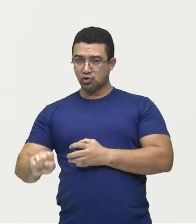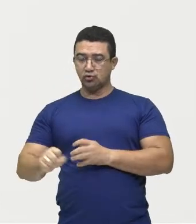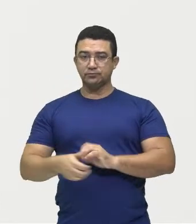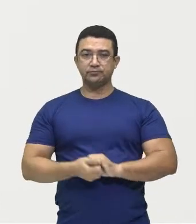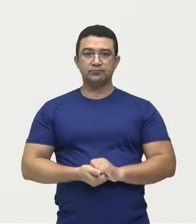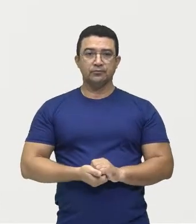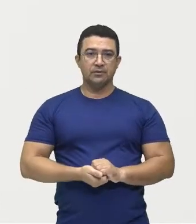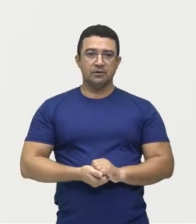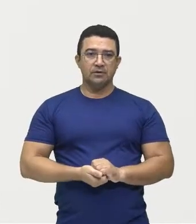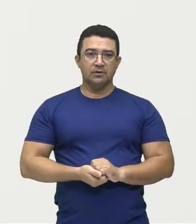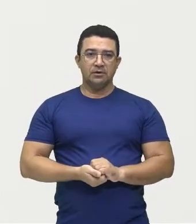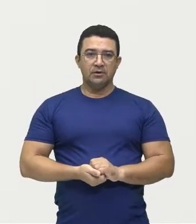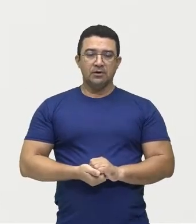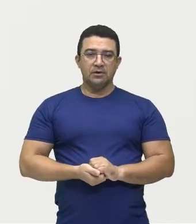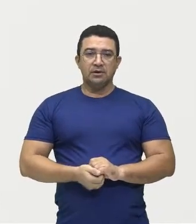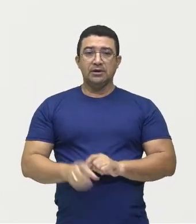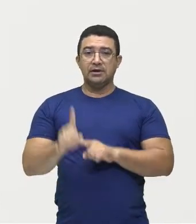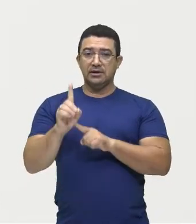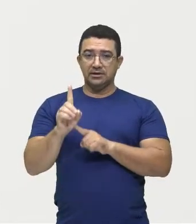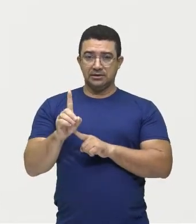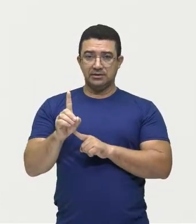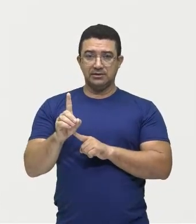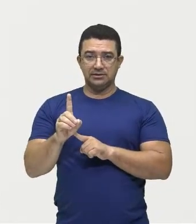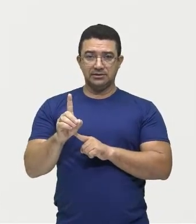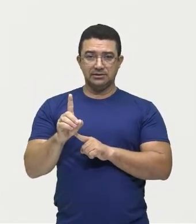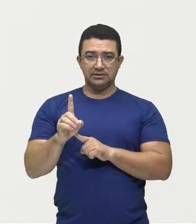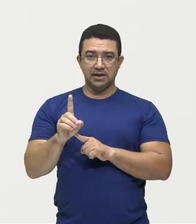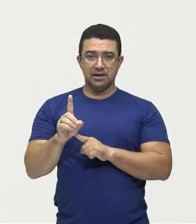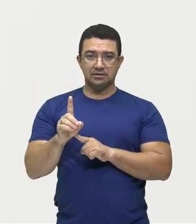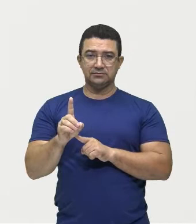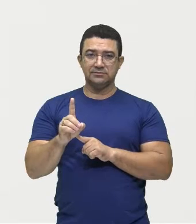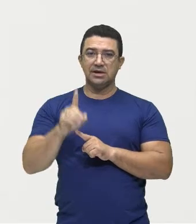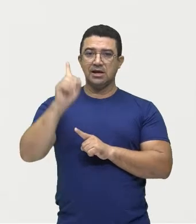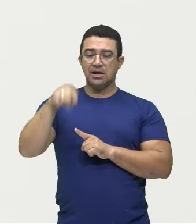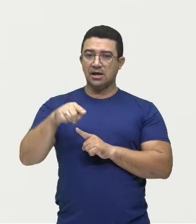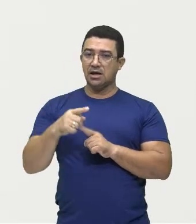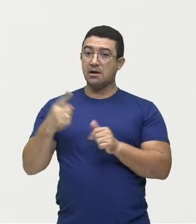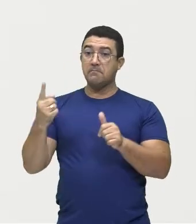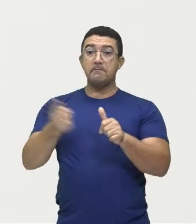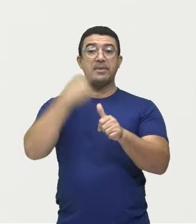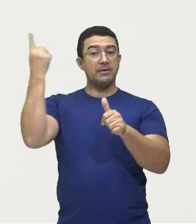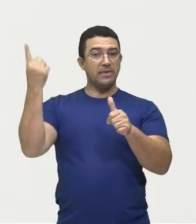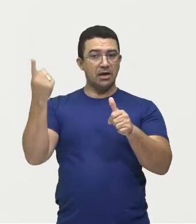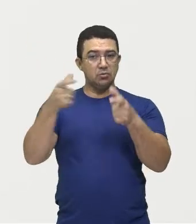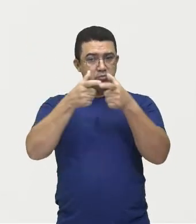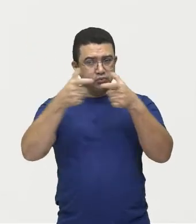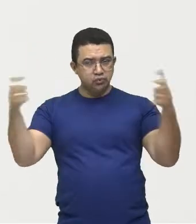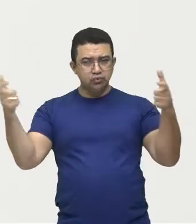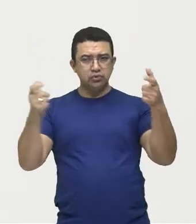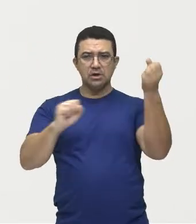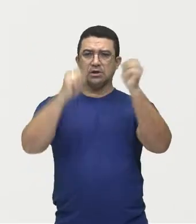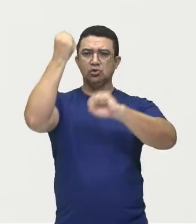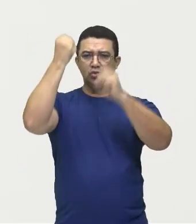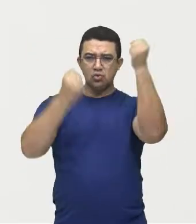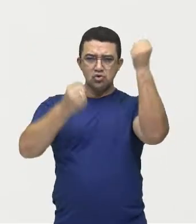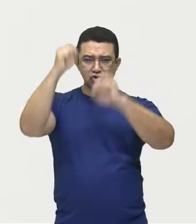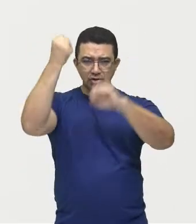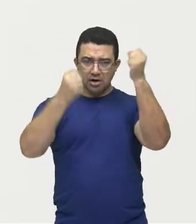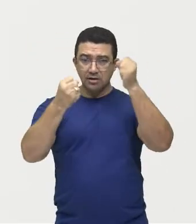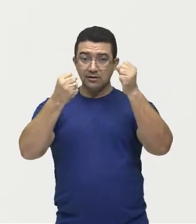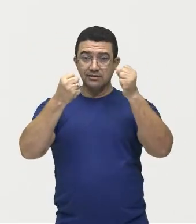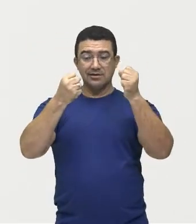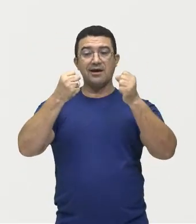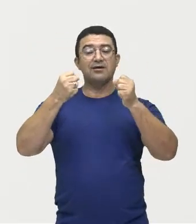Letra D fala o seguinte para a gente: consolidou-se como o primeiro grande polo industrial da América, com a transferência de